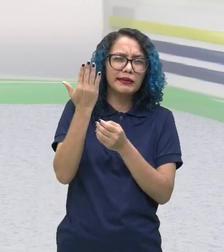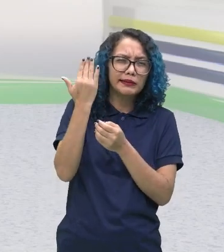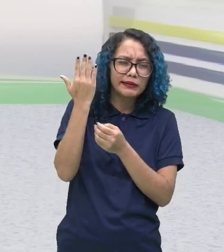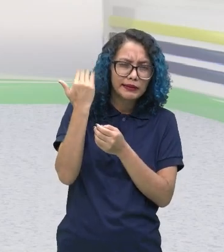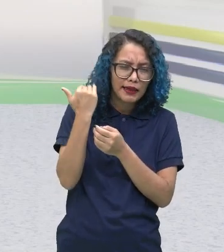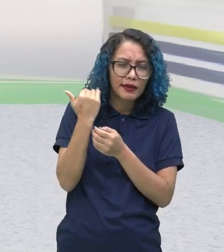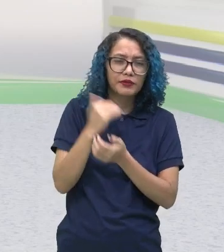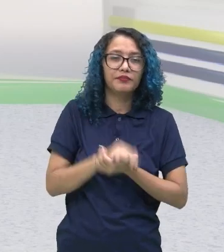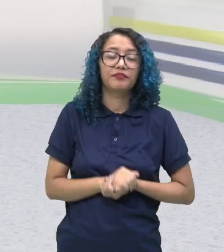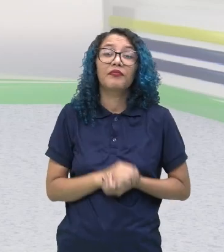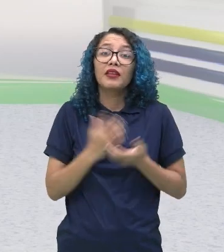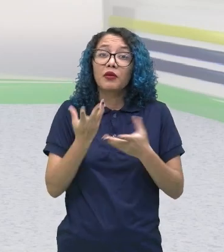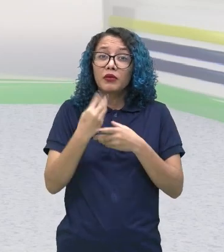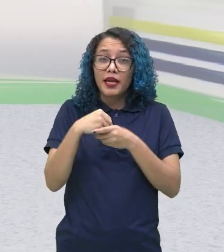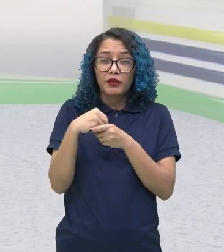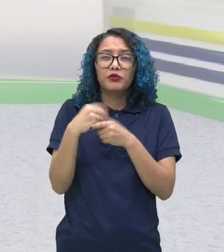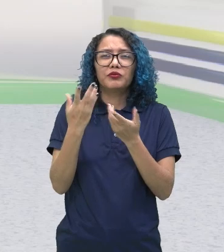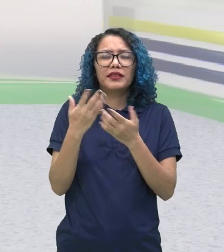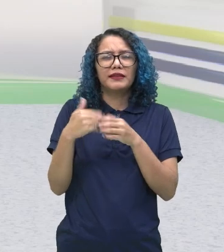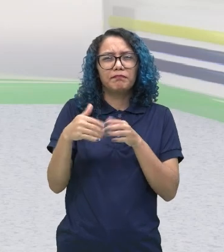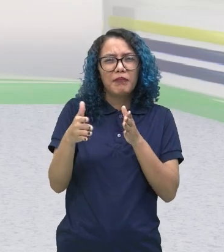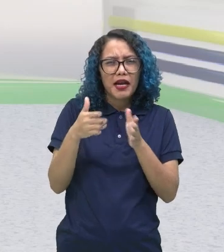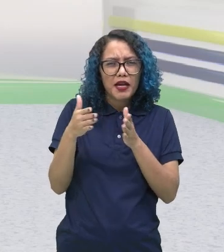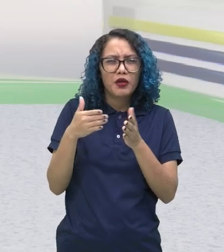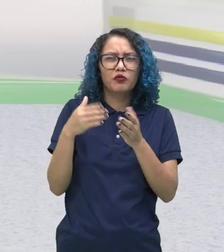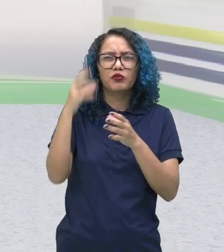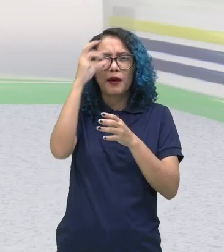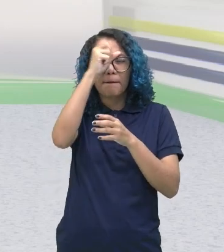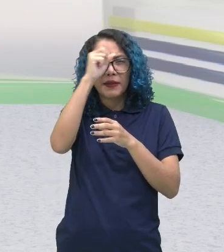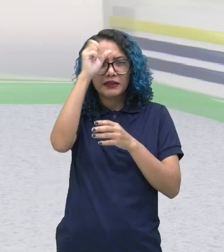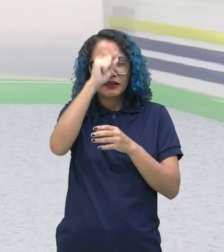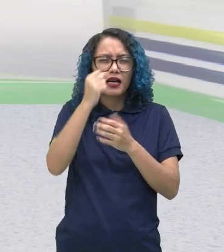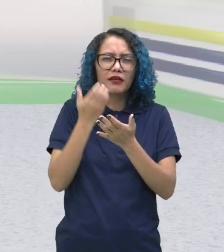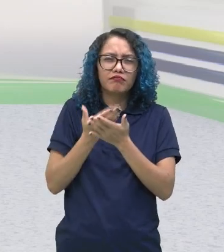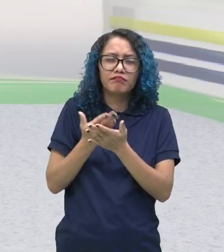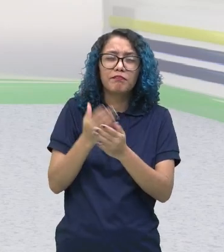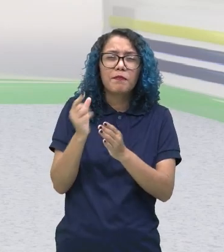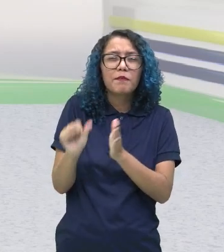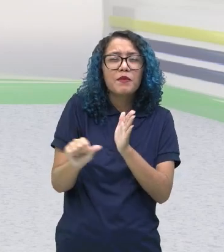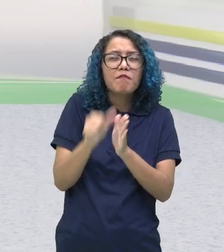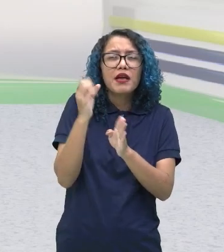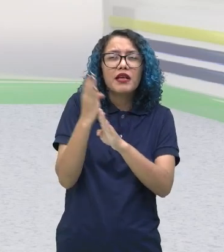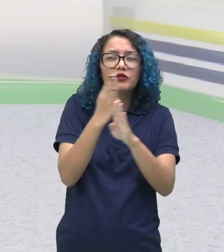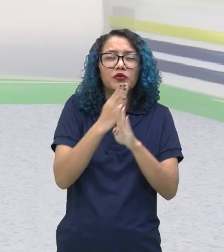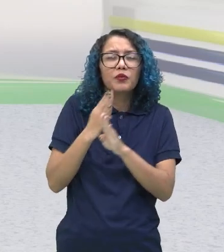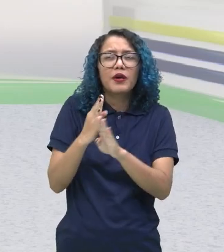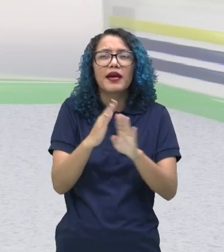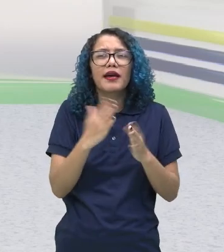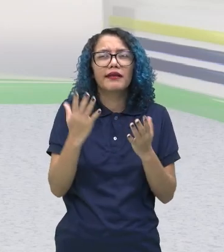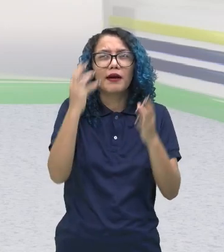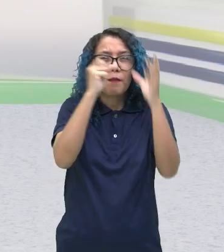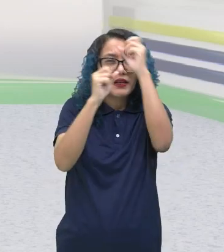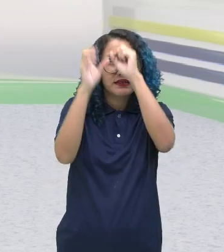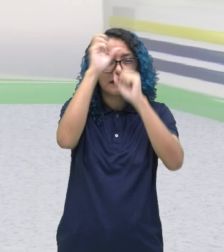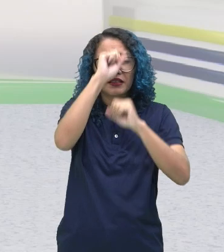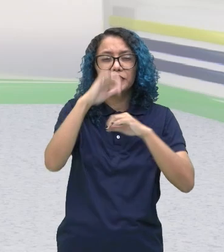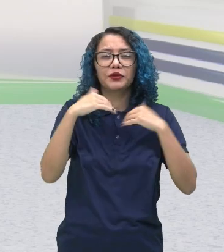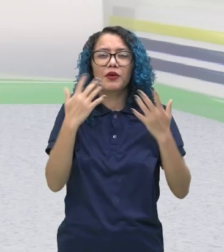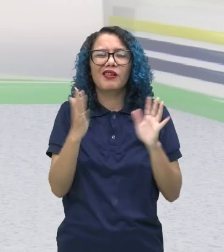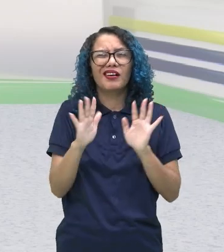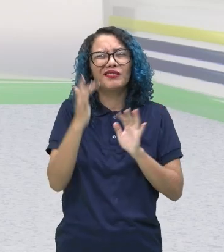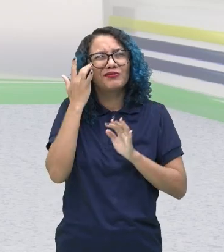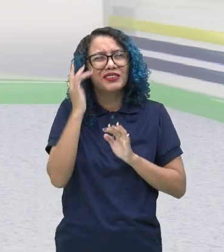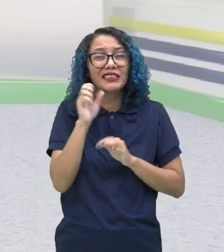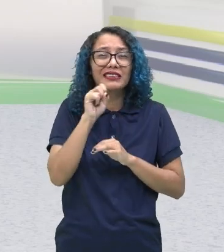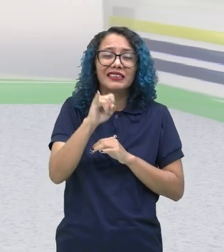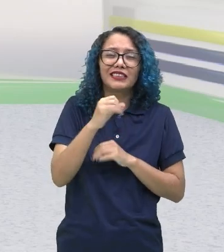dessa jornada, quais foram as primeiras descobertas? As minhas primeiras descobertas, eu não tenho muito bem essa memória, se foram os